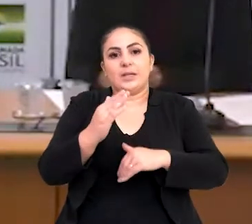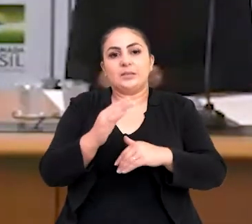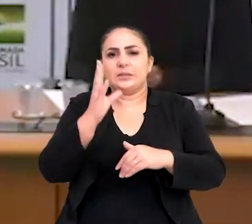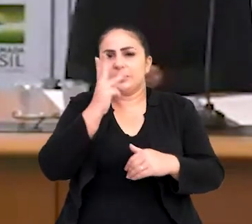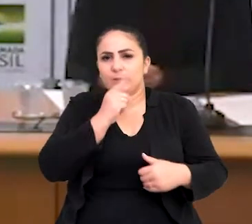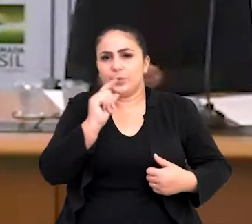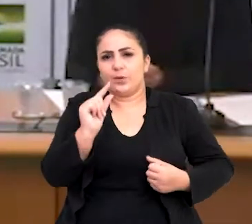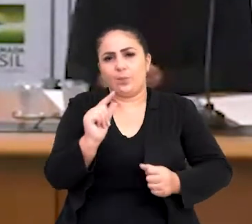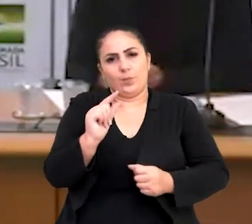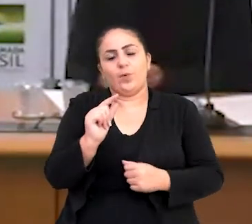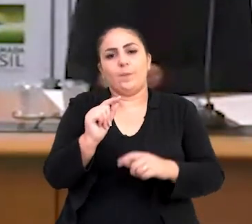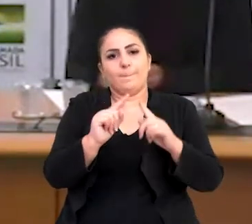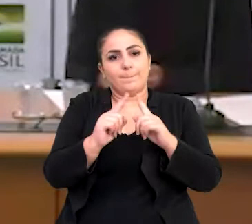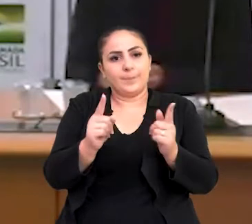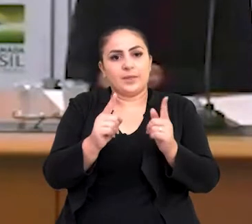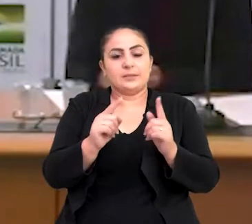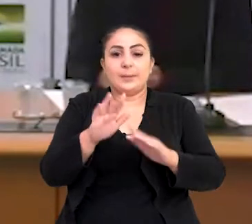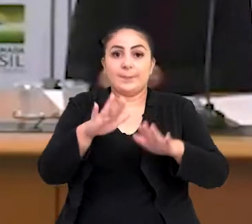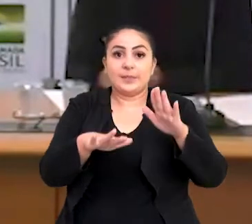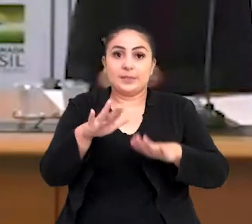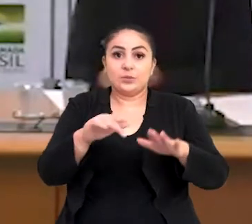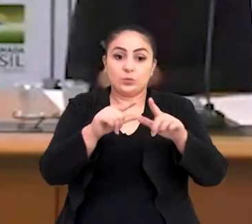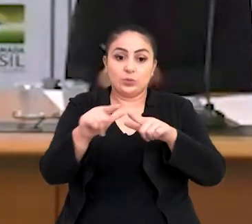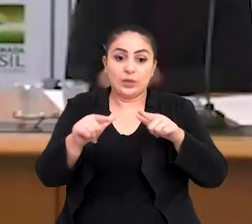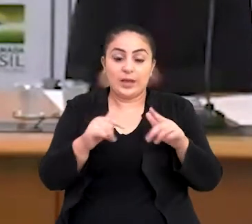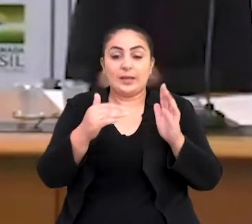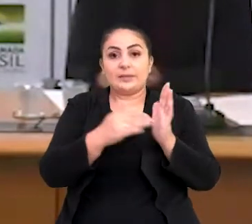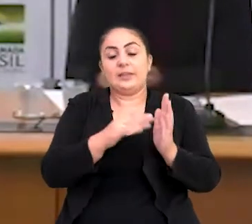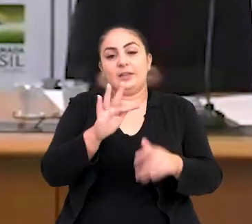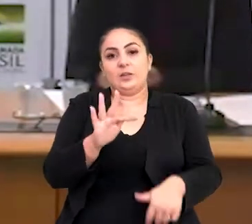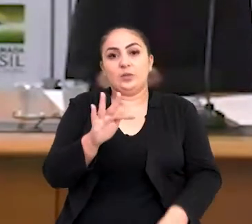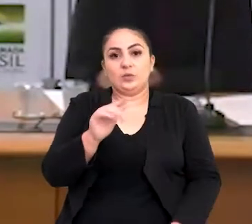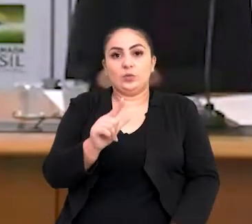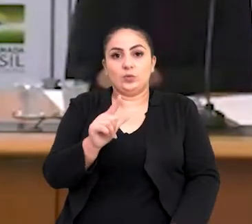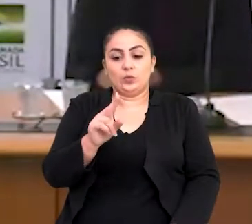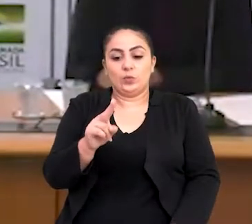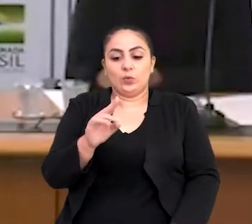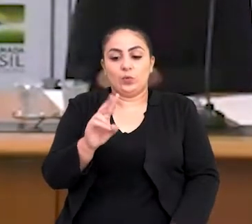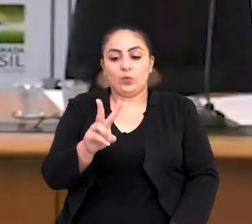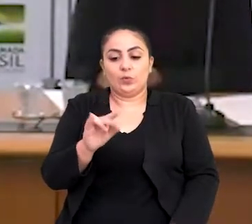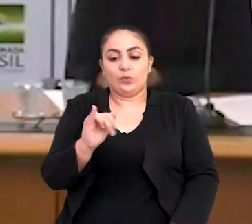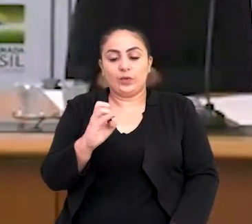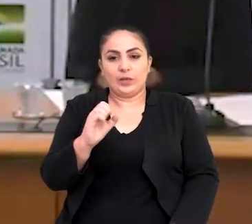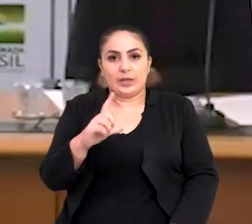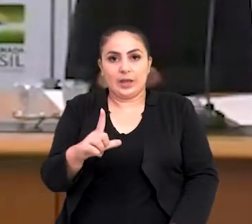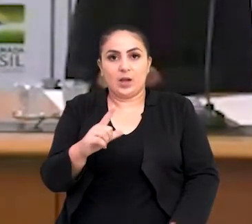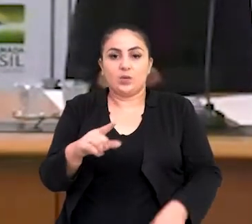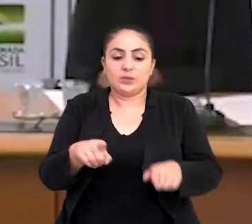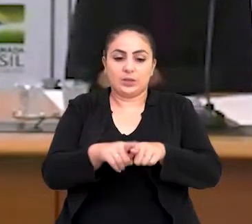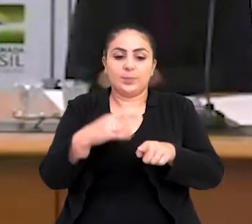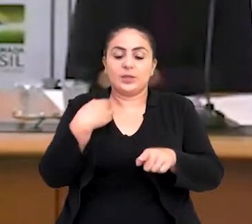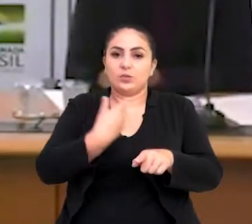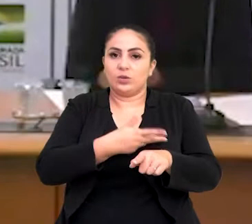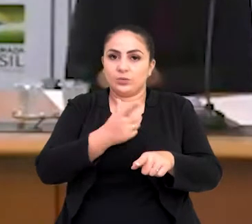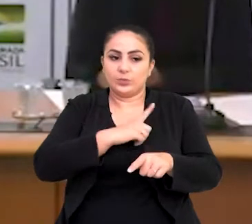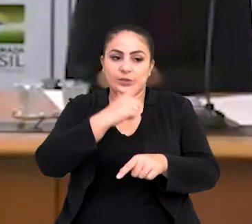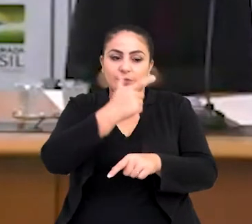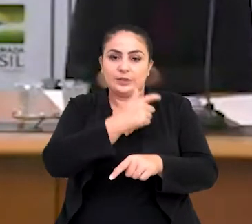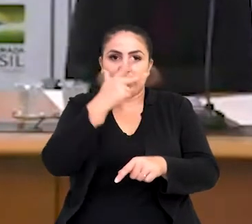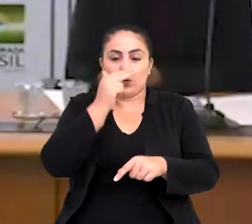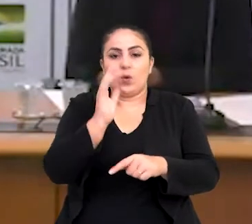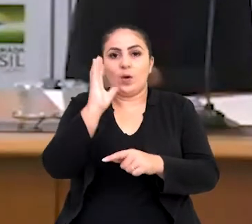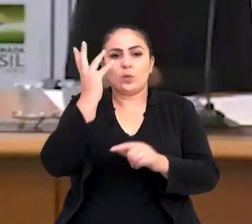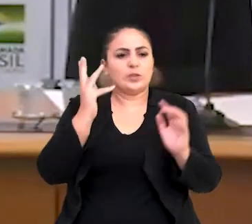remotos, vai demorar um pouco mais, evidentemente, dependendo do modal, que pode ser até o fluvial, de forma que tenhamos a